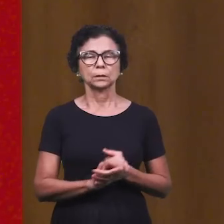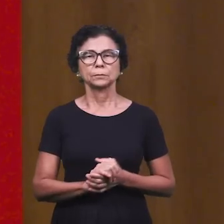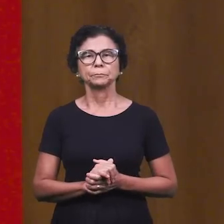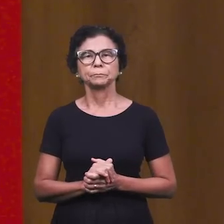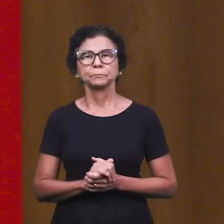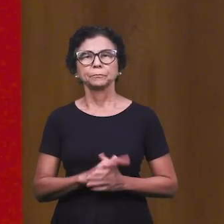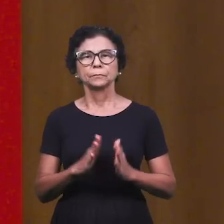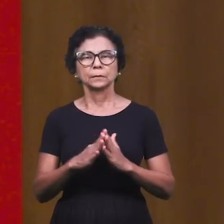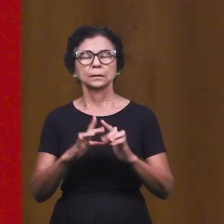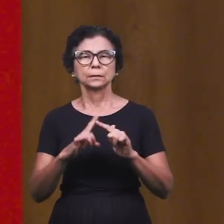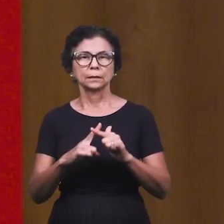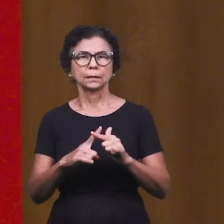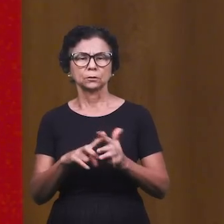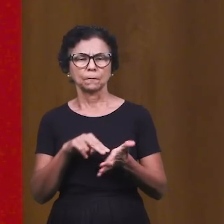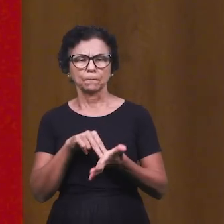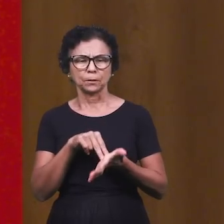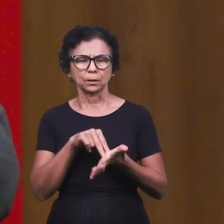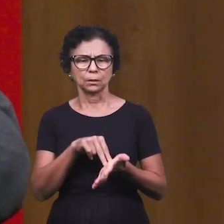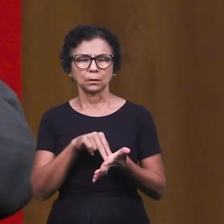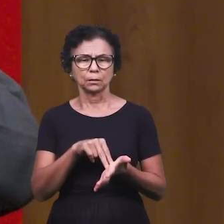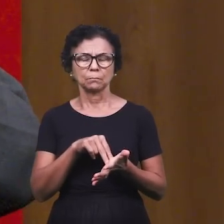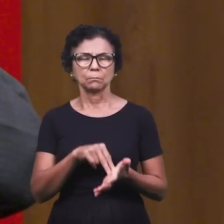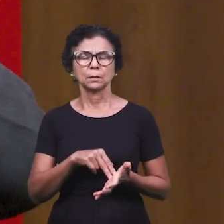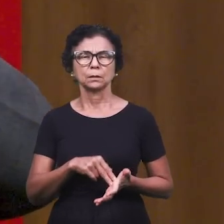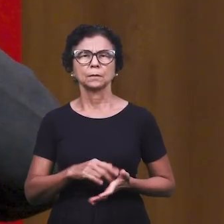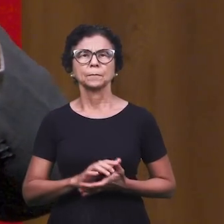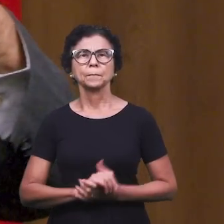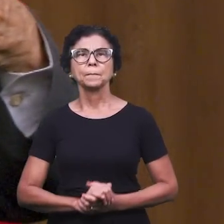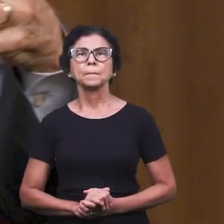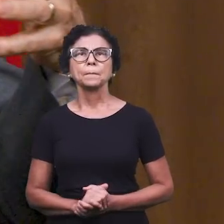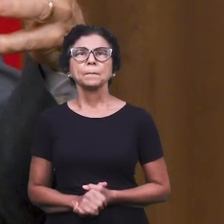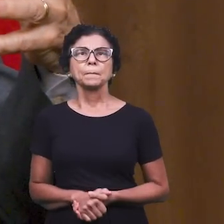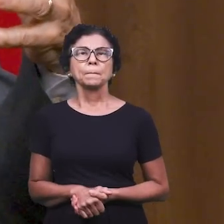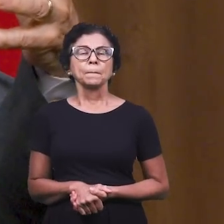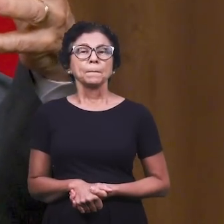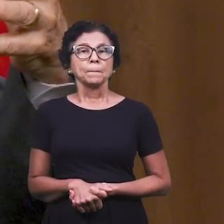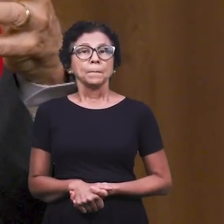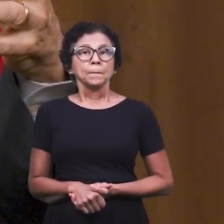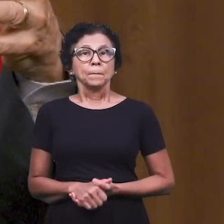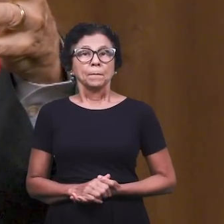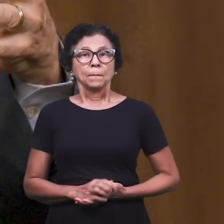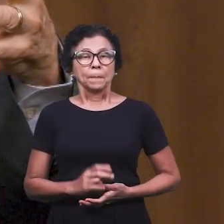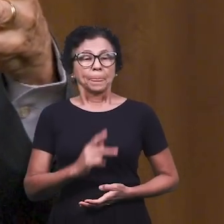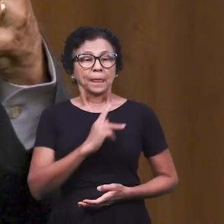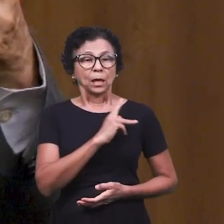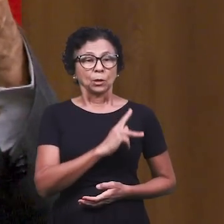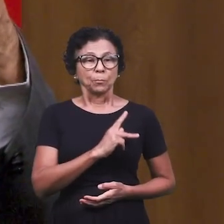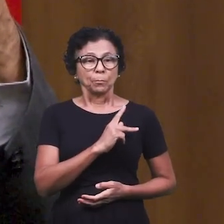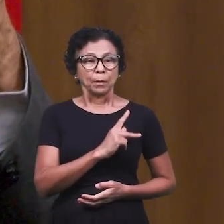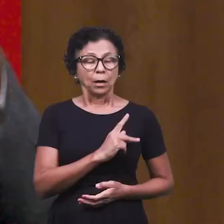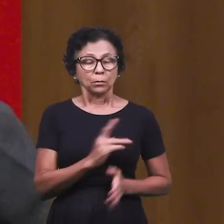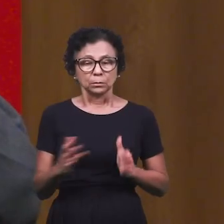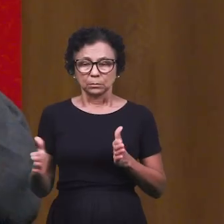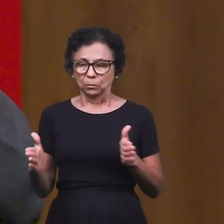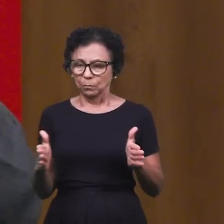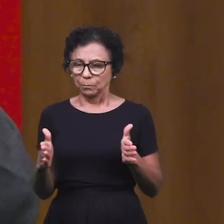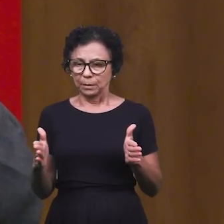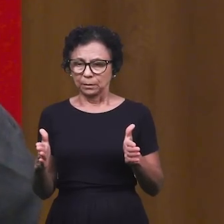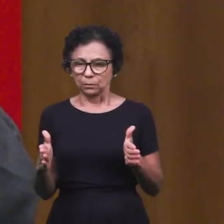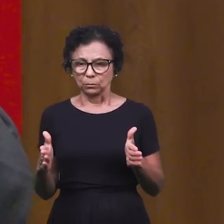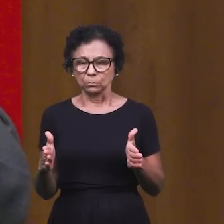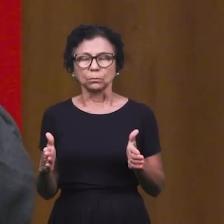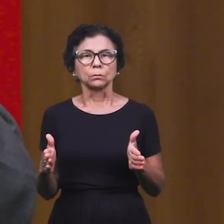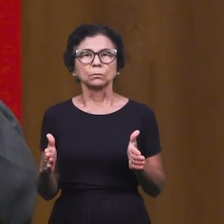depois a história segue com Paulo e de repente parece que há um vácuo até a chegada de João. Aí a pergunta que se